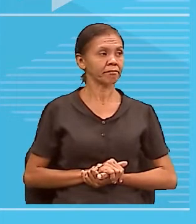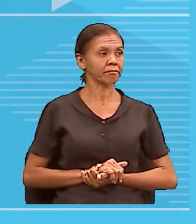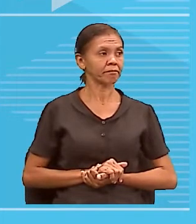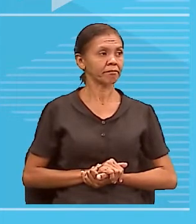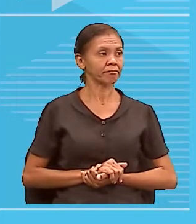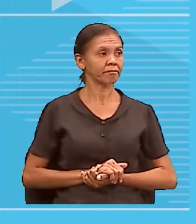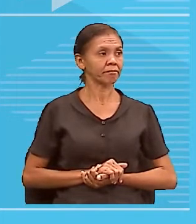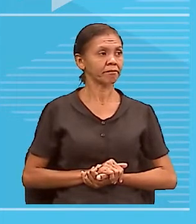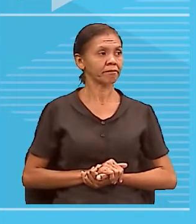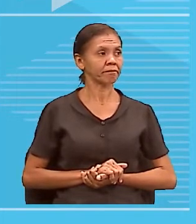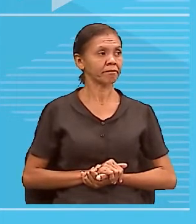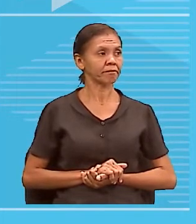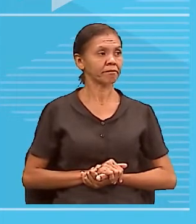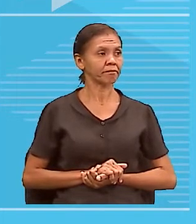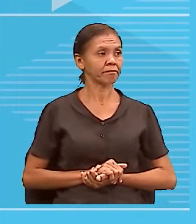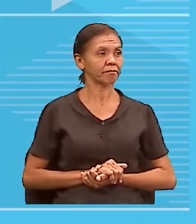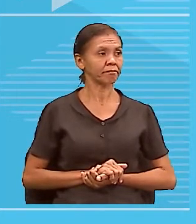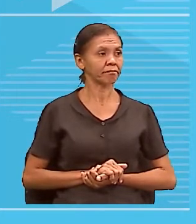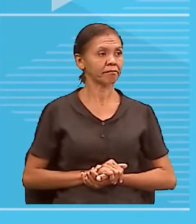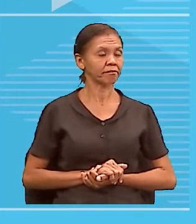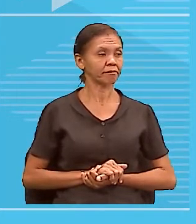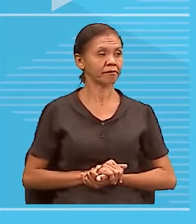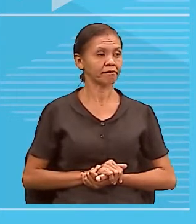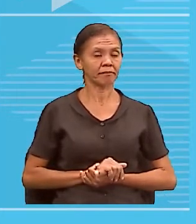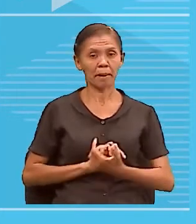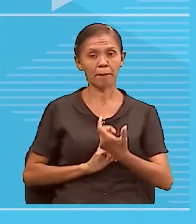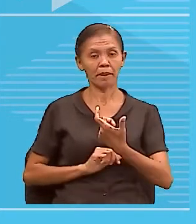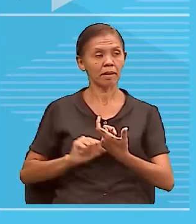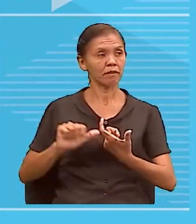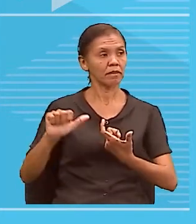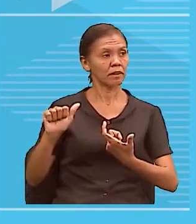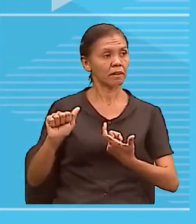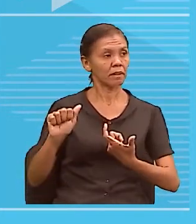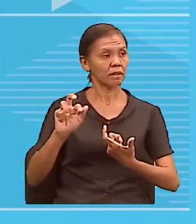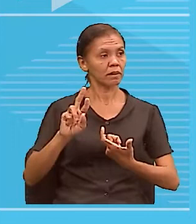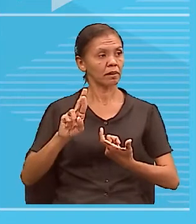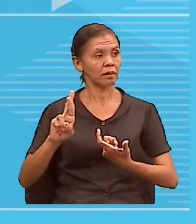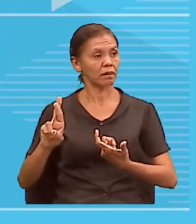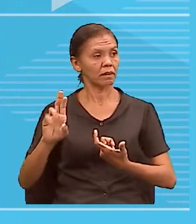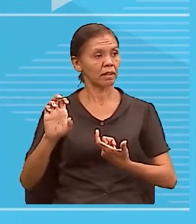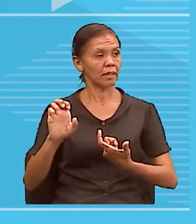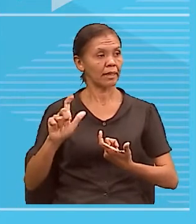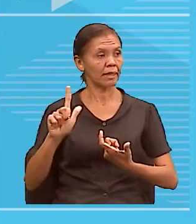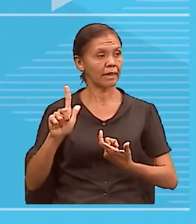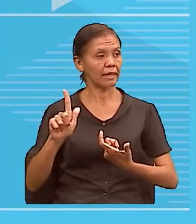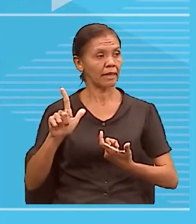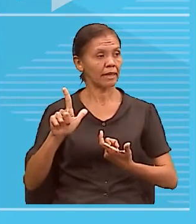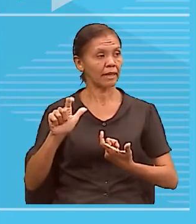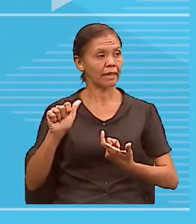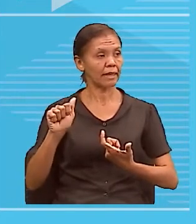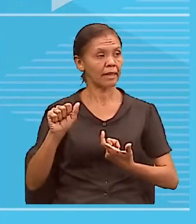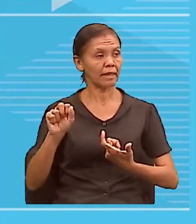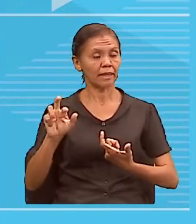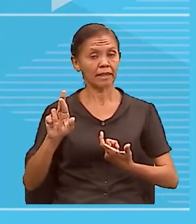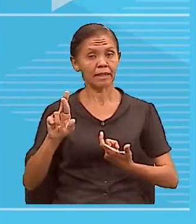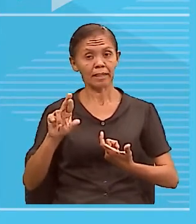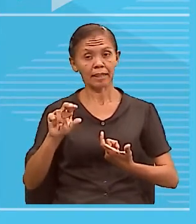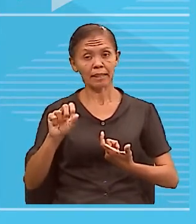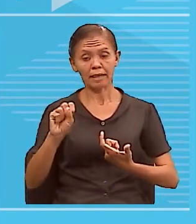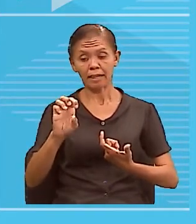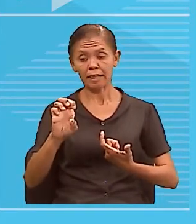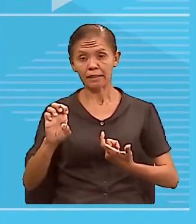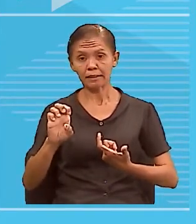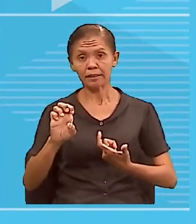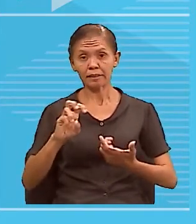e a arreglar se a regular significa arrumar me